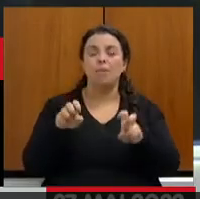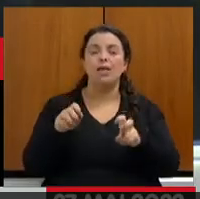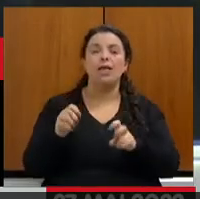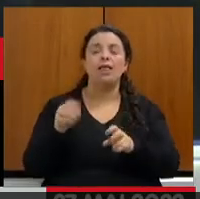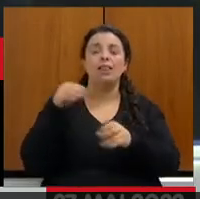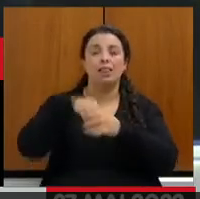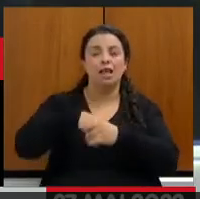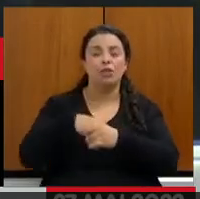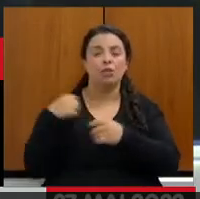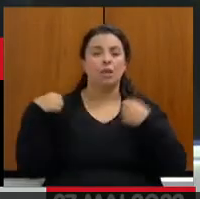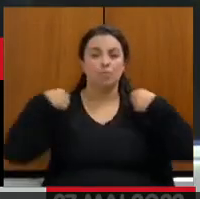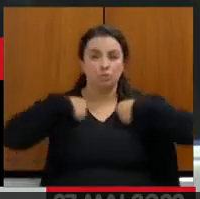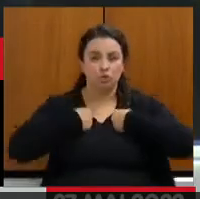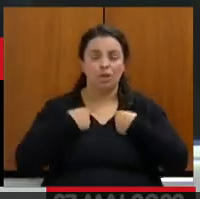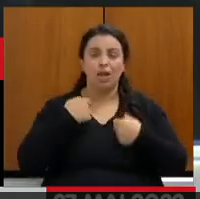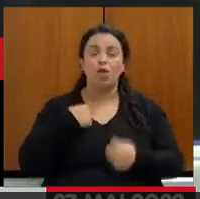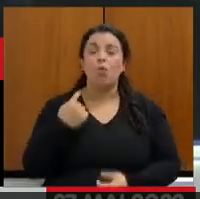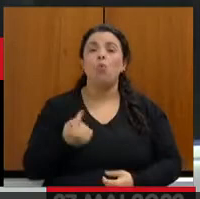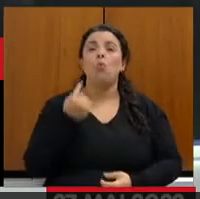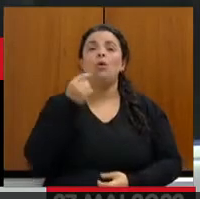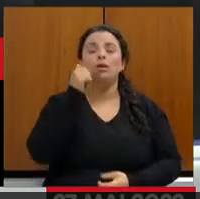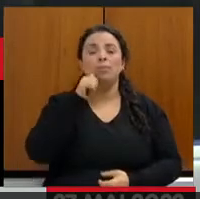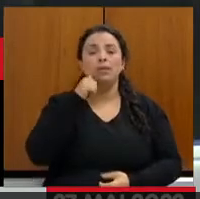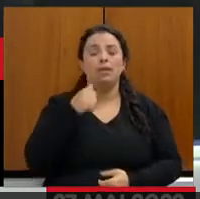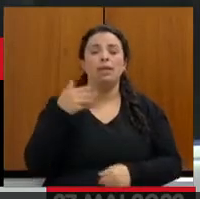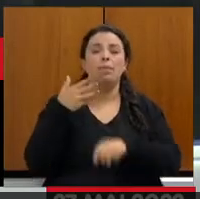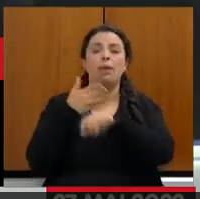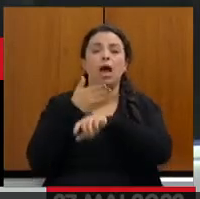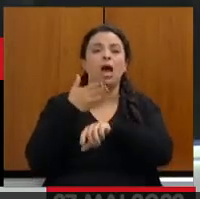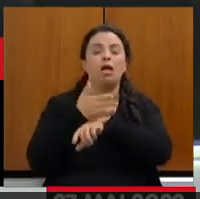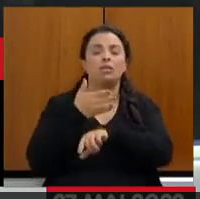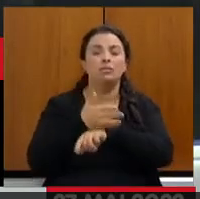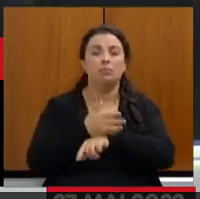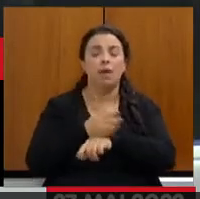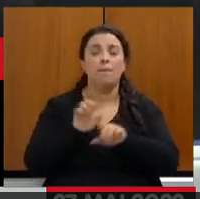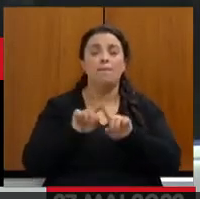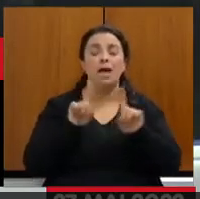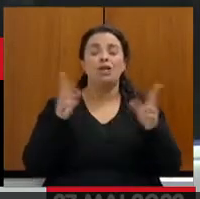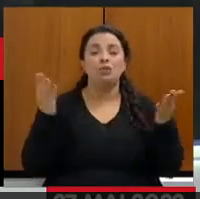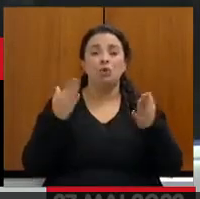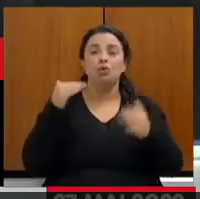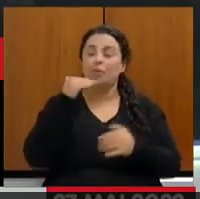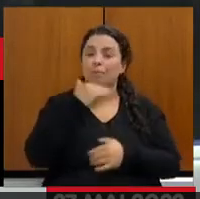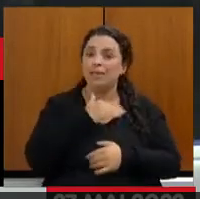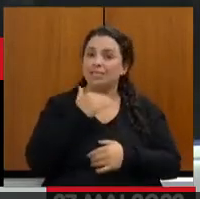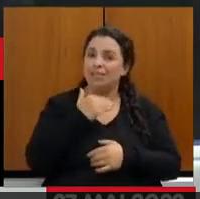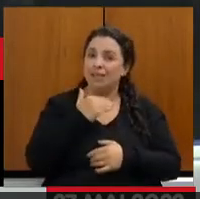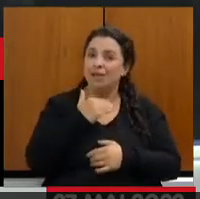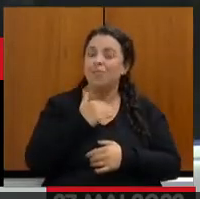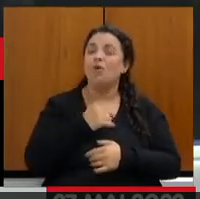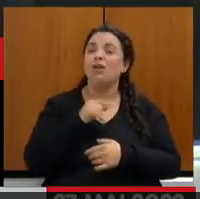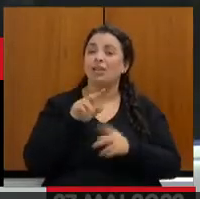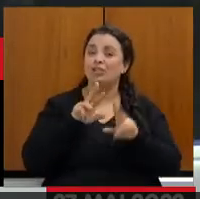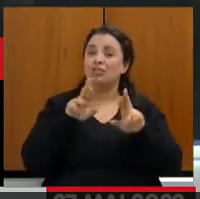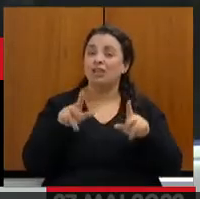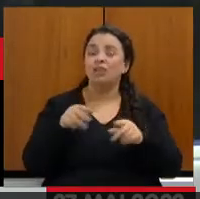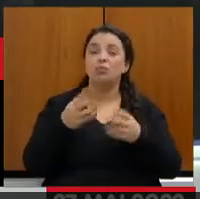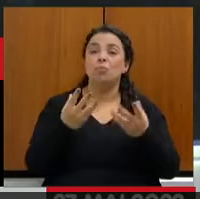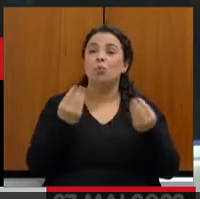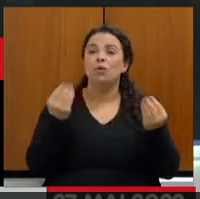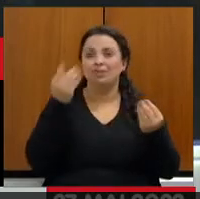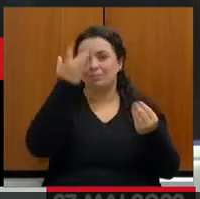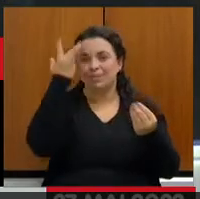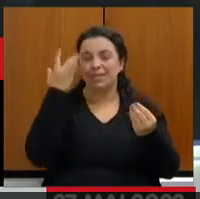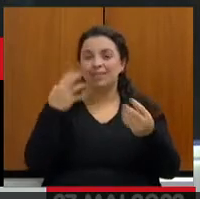participar hoje vejo que influenciei muitas meninas a participar desse projeto incrível